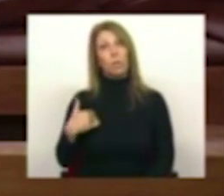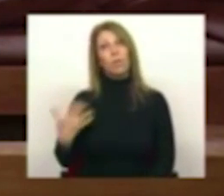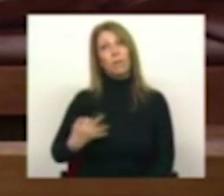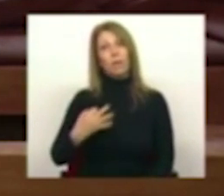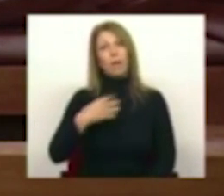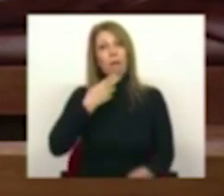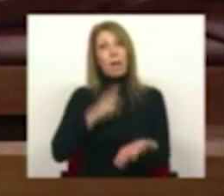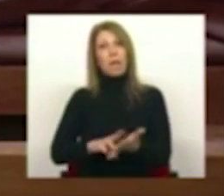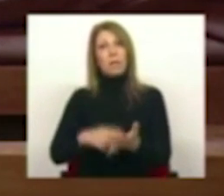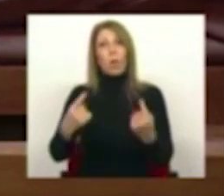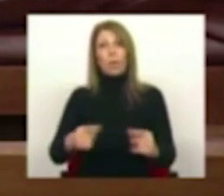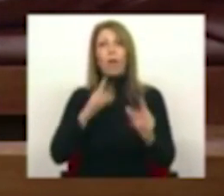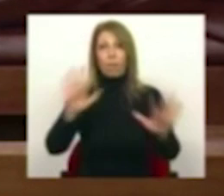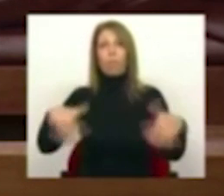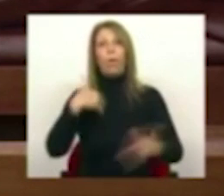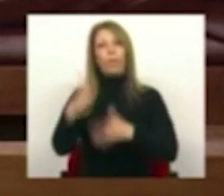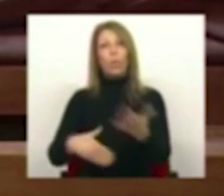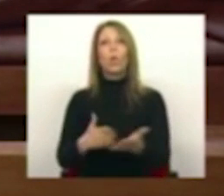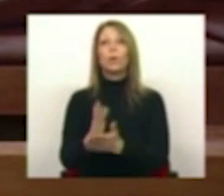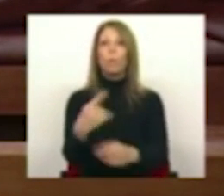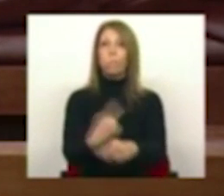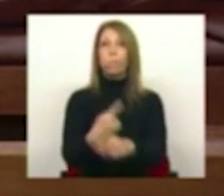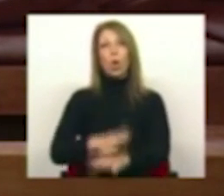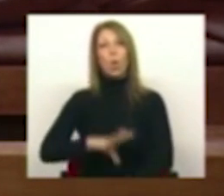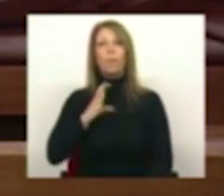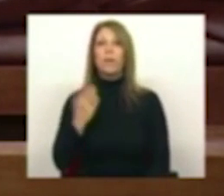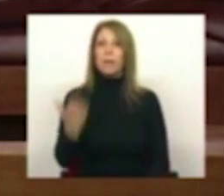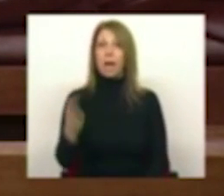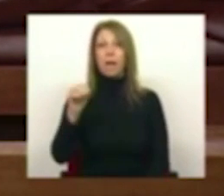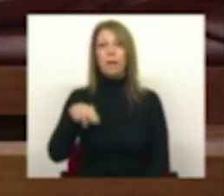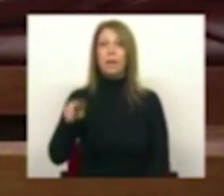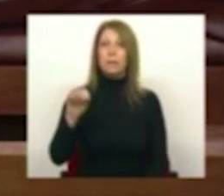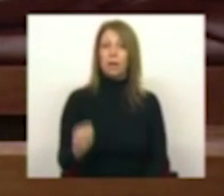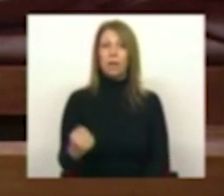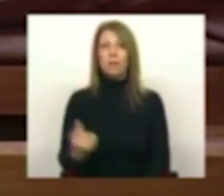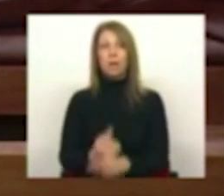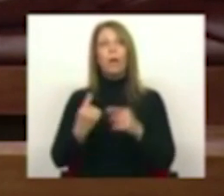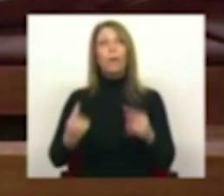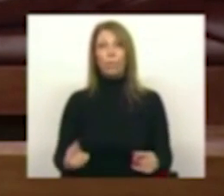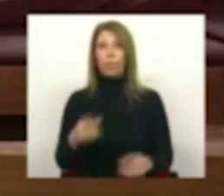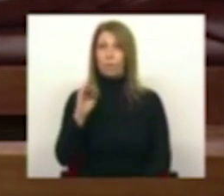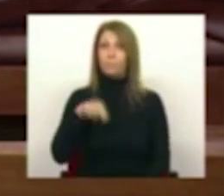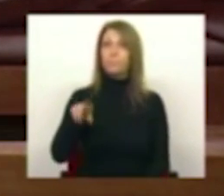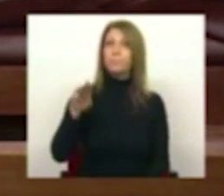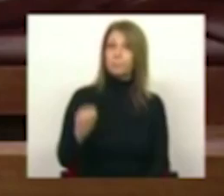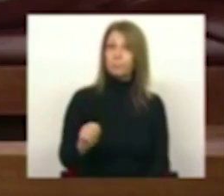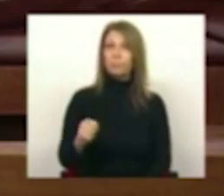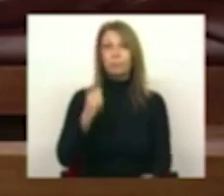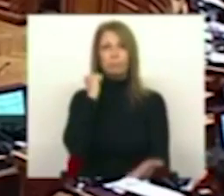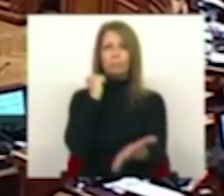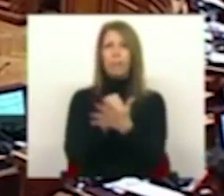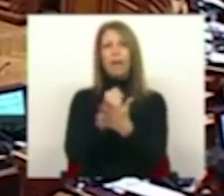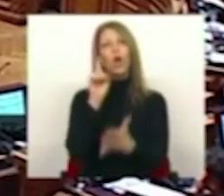portugueses podem continuar a confiar no Serviço Nacional de Saúde, porque o Serviço Nacional de Saúde é uma marca